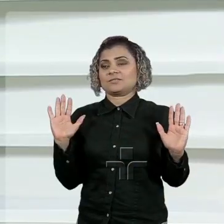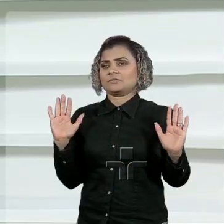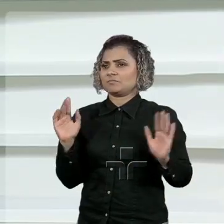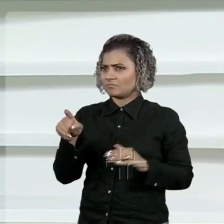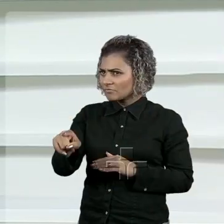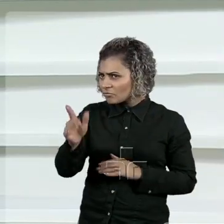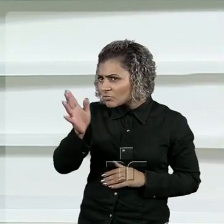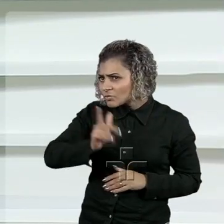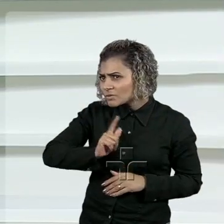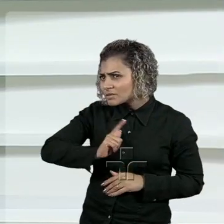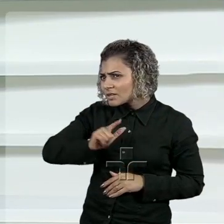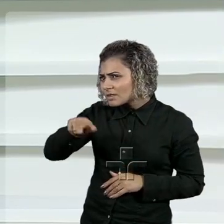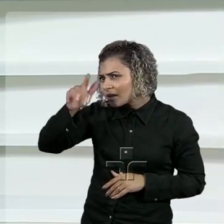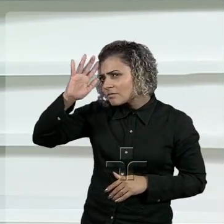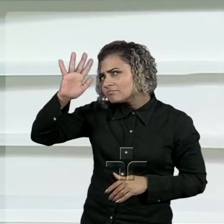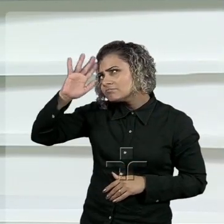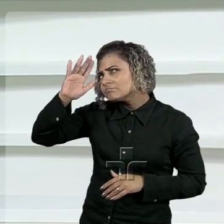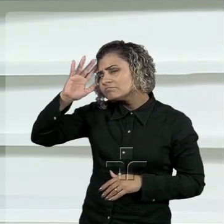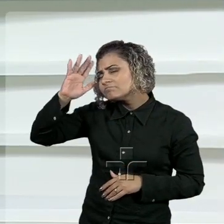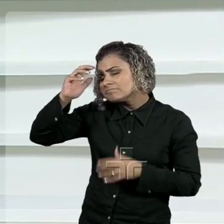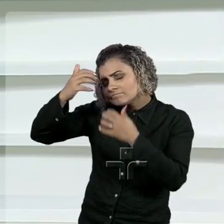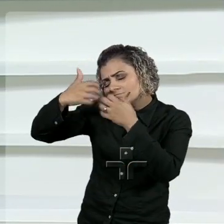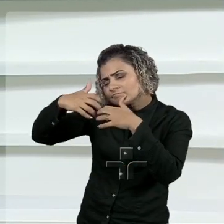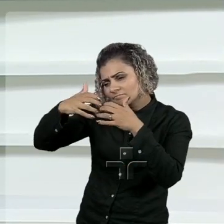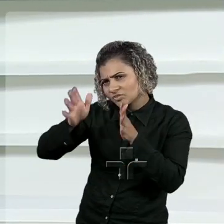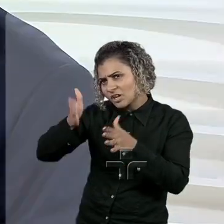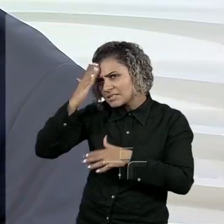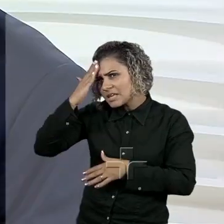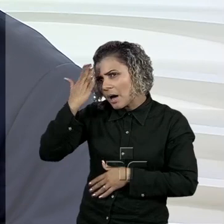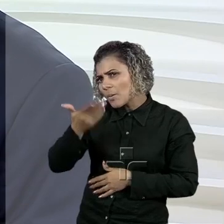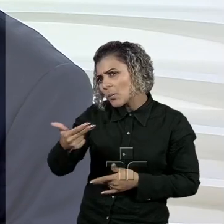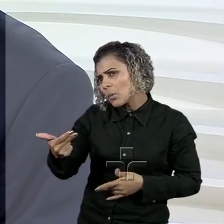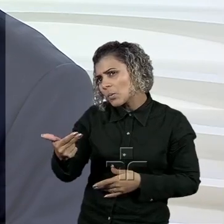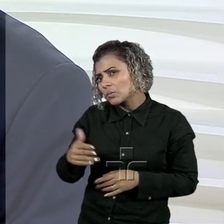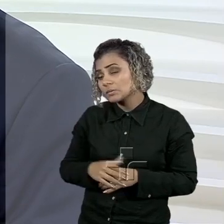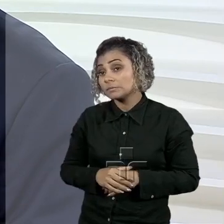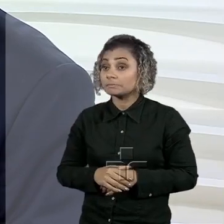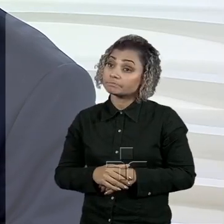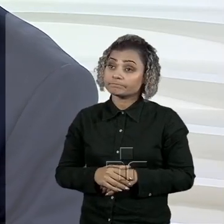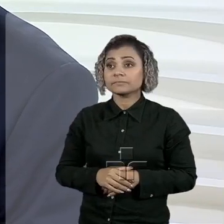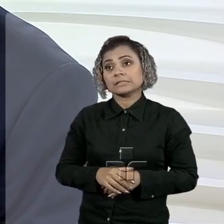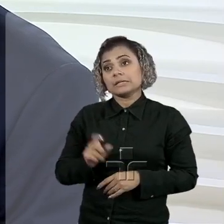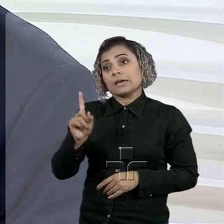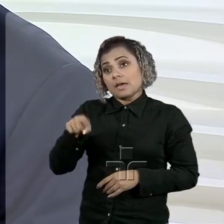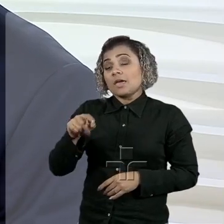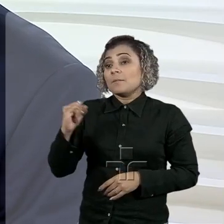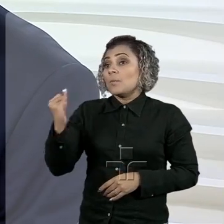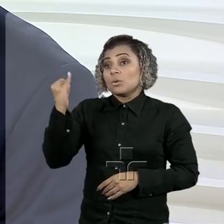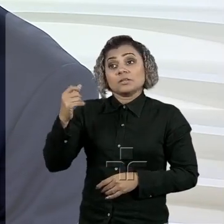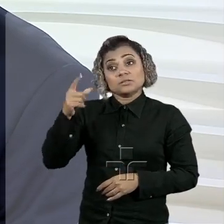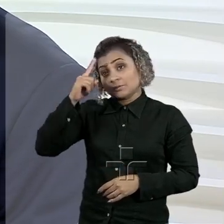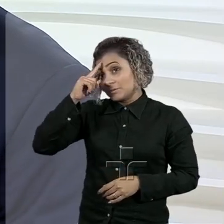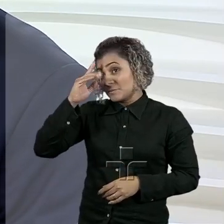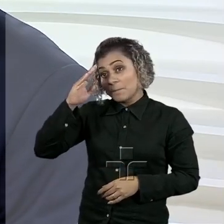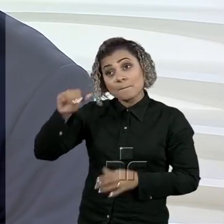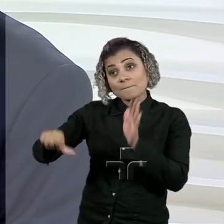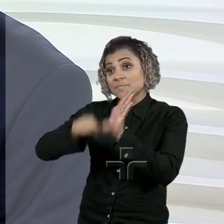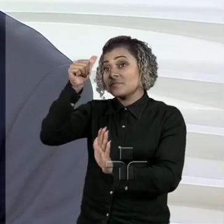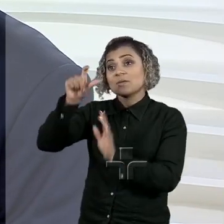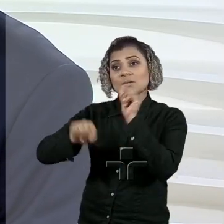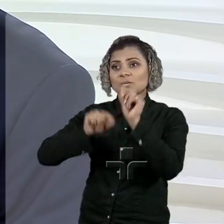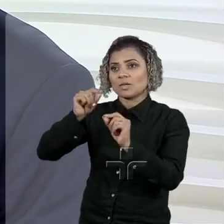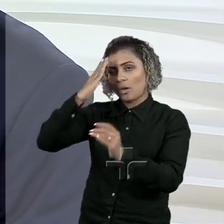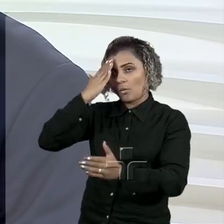que o senhor já tenha captado que tenha que fazer? Para mim, uma das coisas importantes é, primeiro, confiar no trabalho que eles